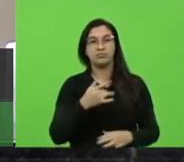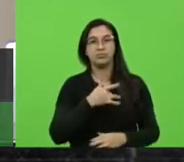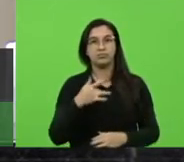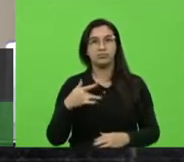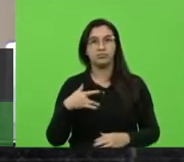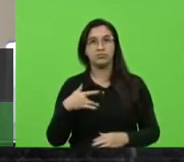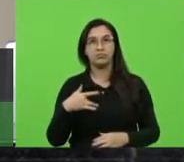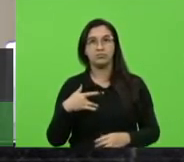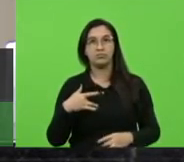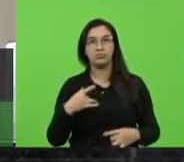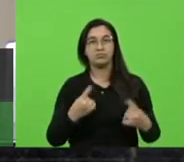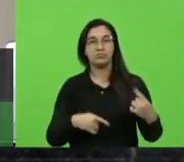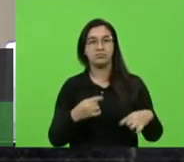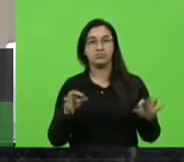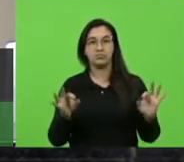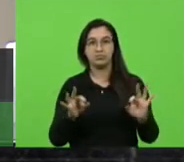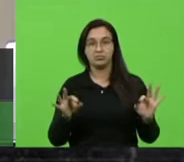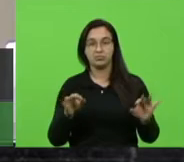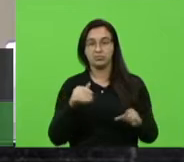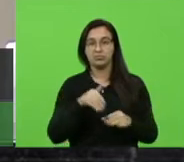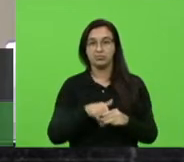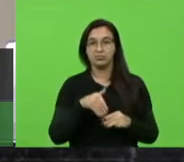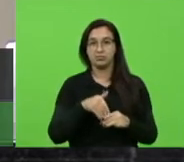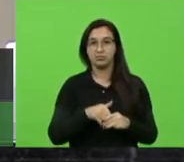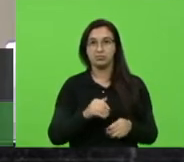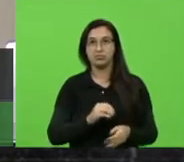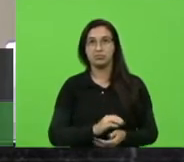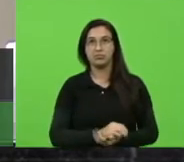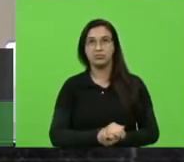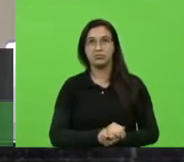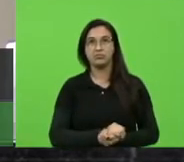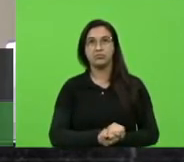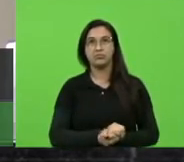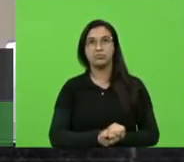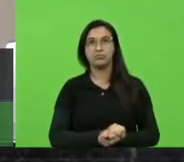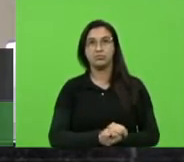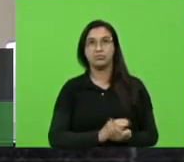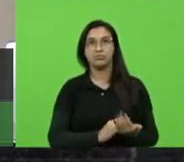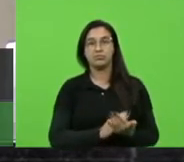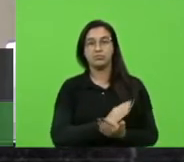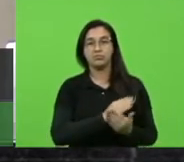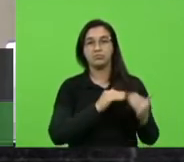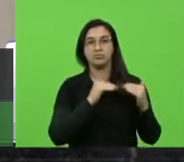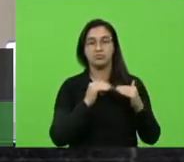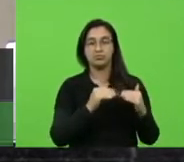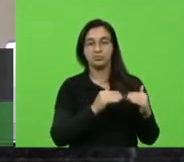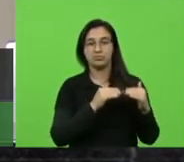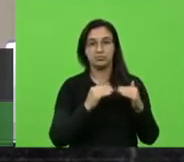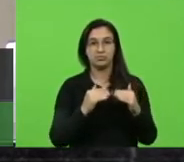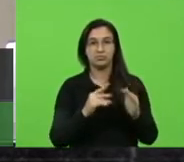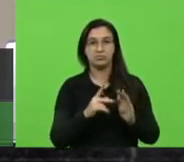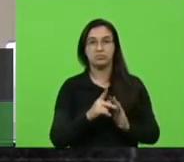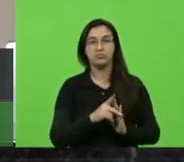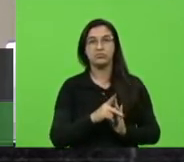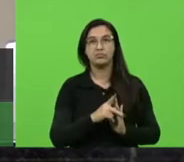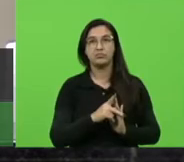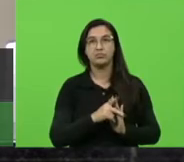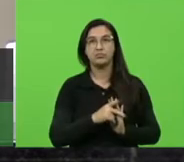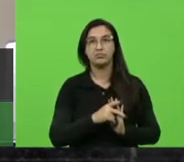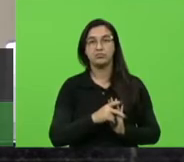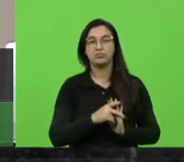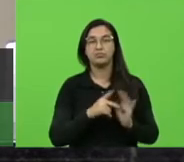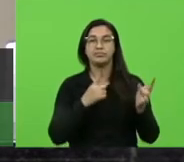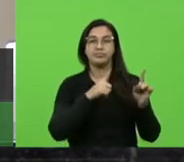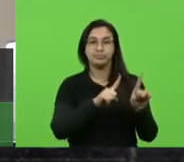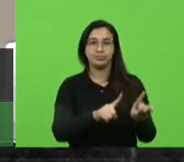Não havendo quem queira discutir, em votação. Deputados que aprovam, permaneçam como se encontram. Aprovado por unanimidade. Voto